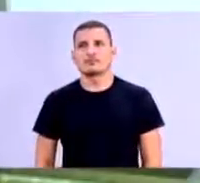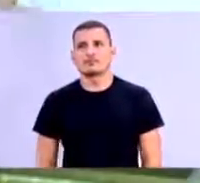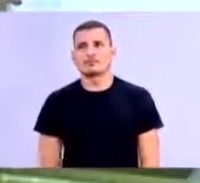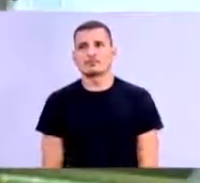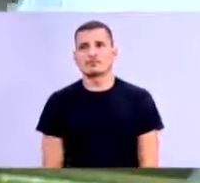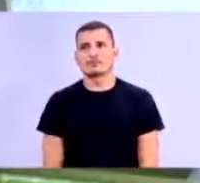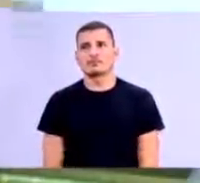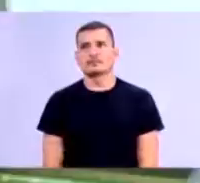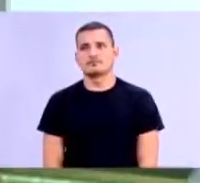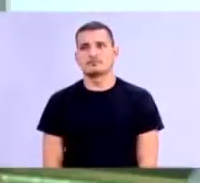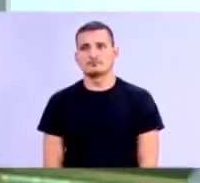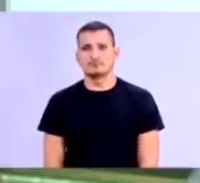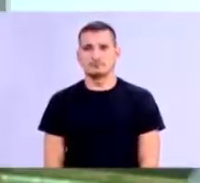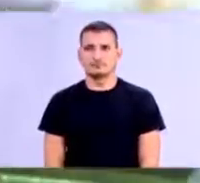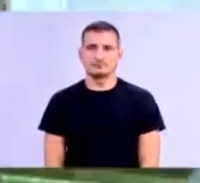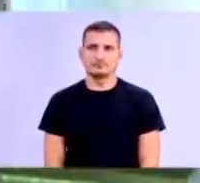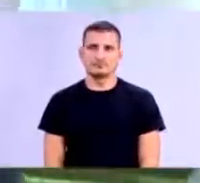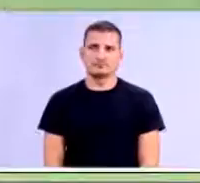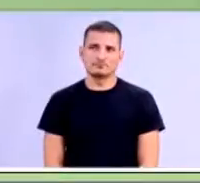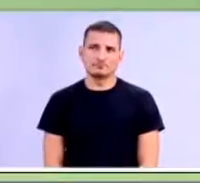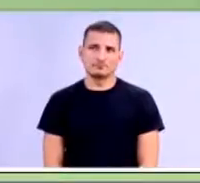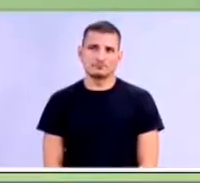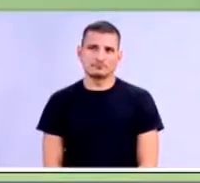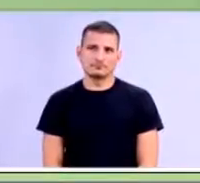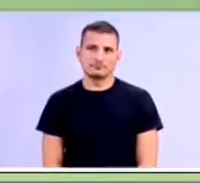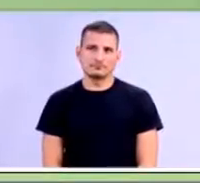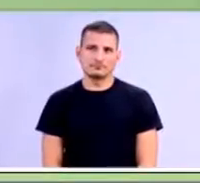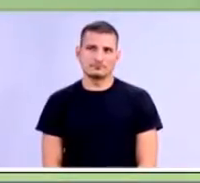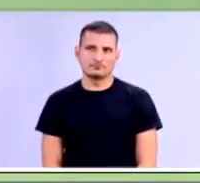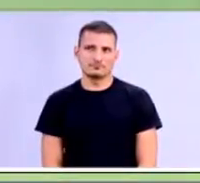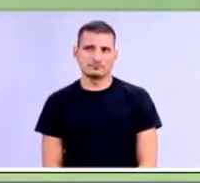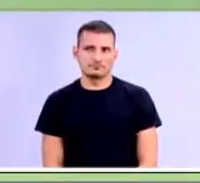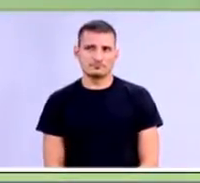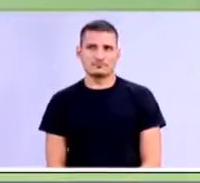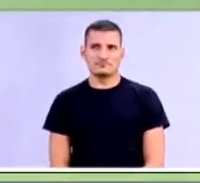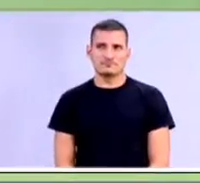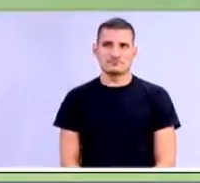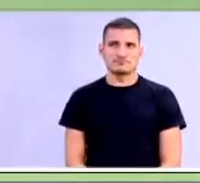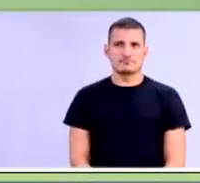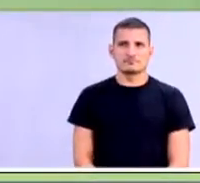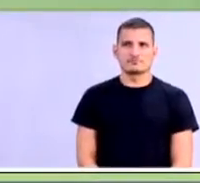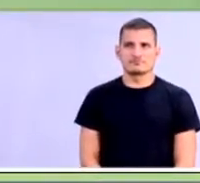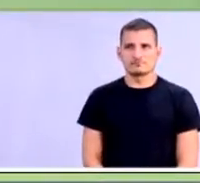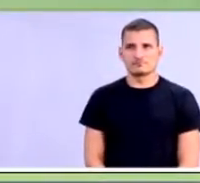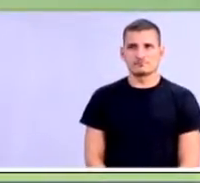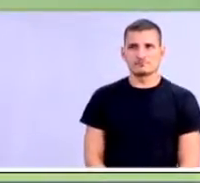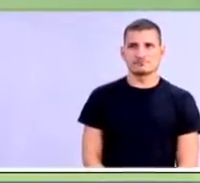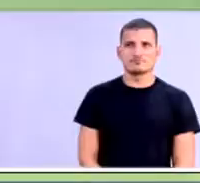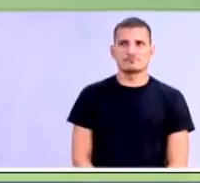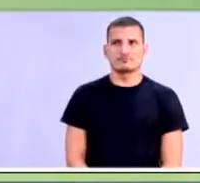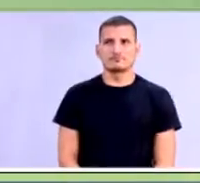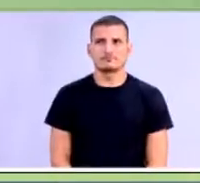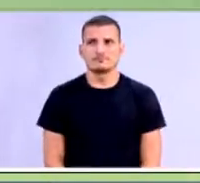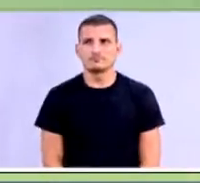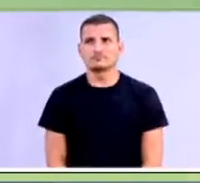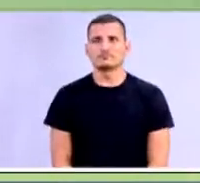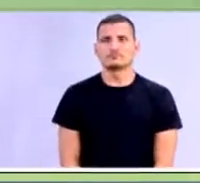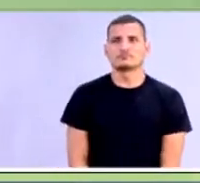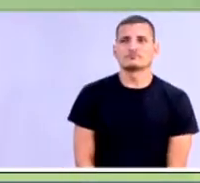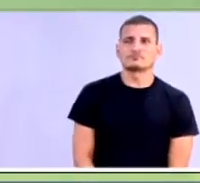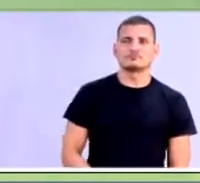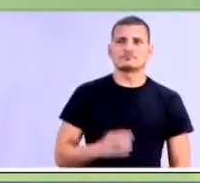continuar? Vejam só. Essa ideia, né? De que você precisa